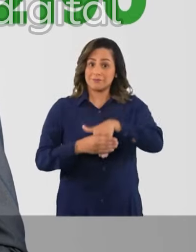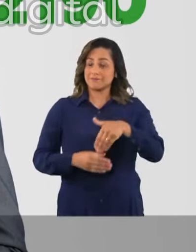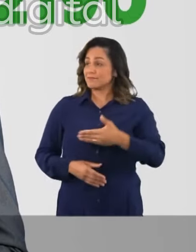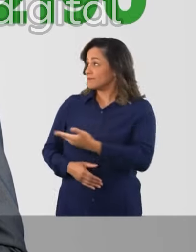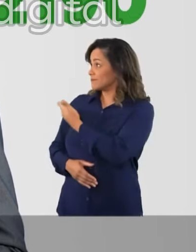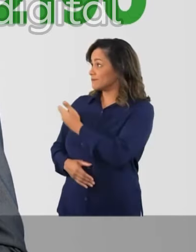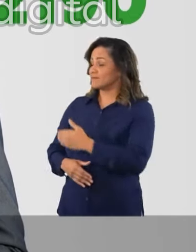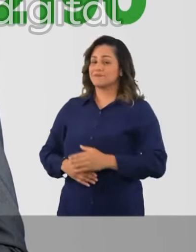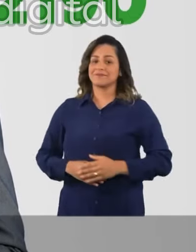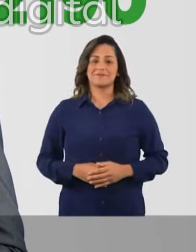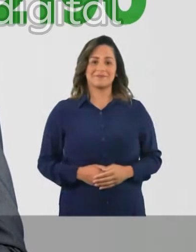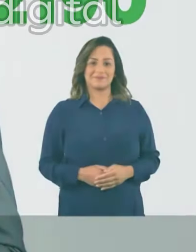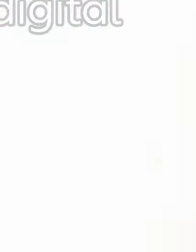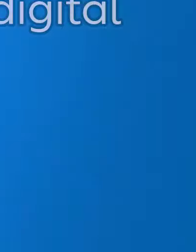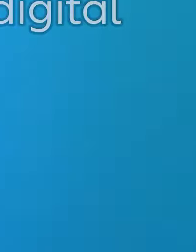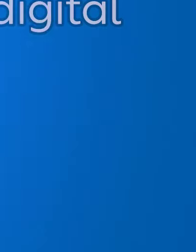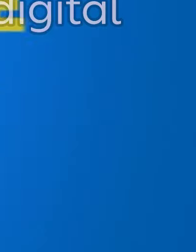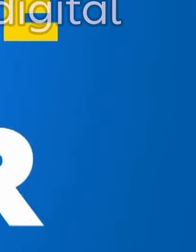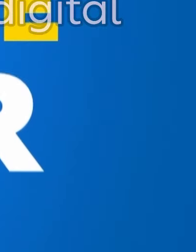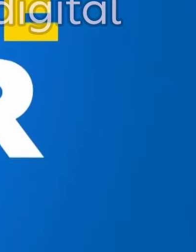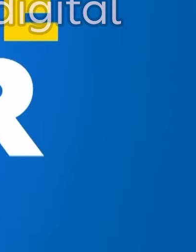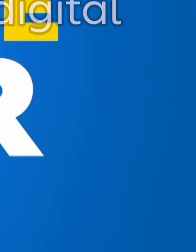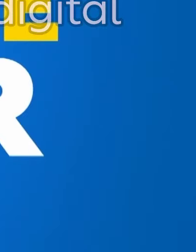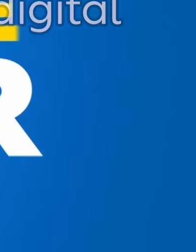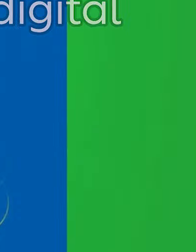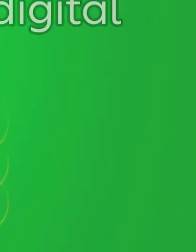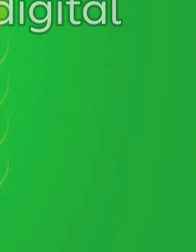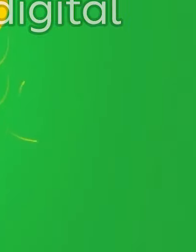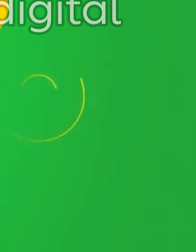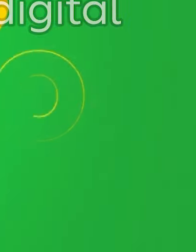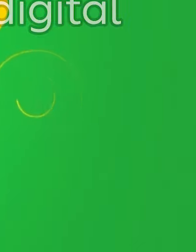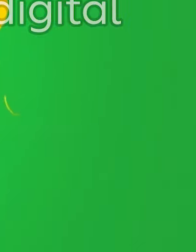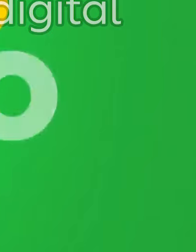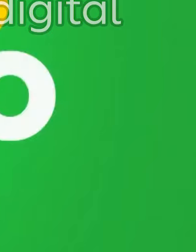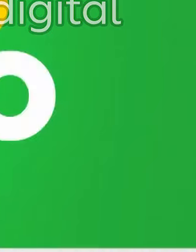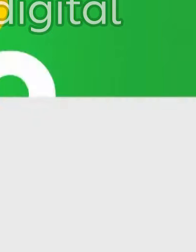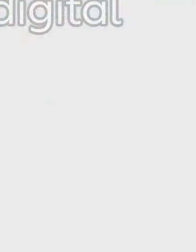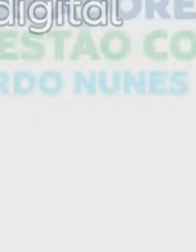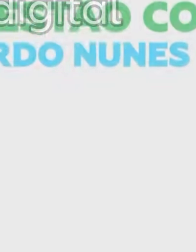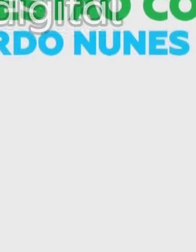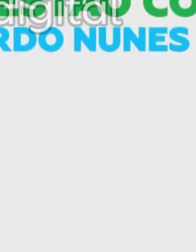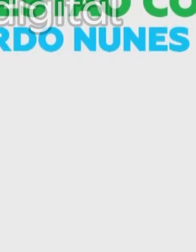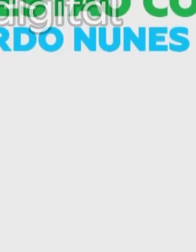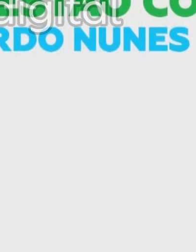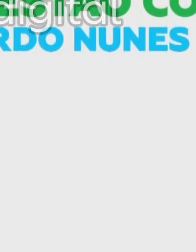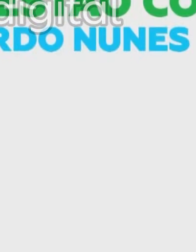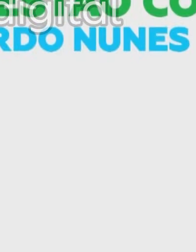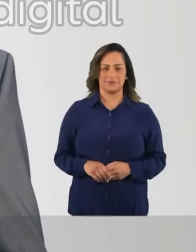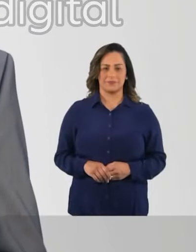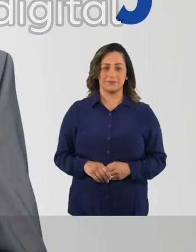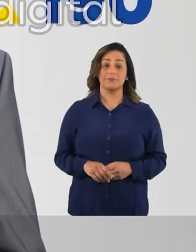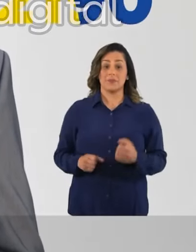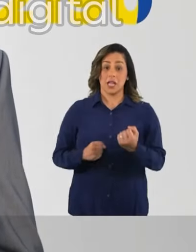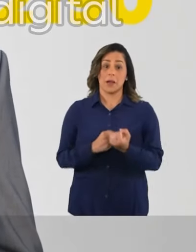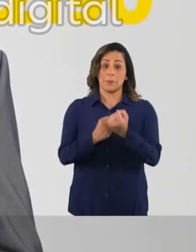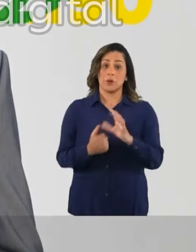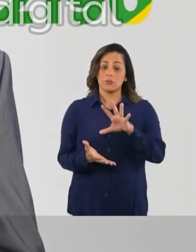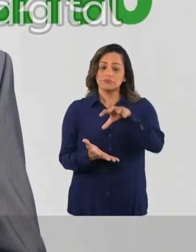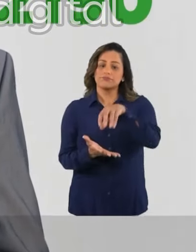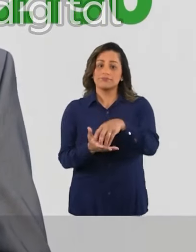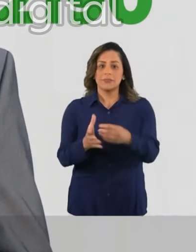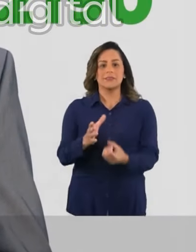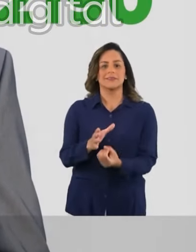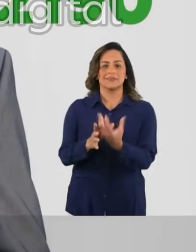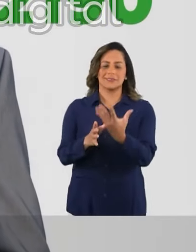Bolsonarista 22-190. Isso não pode parar. Isso é caminho seguro. Pela criação de